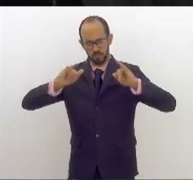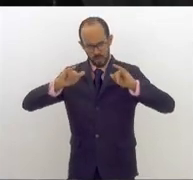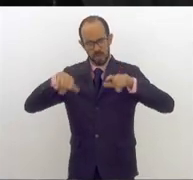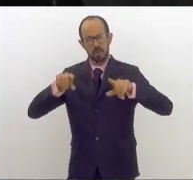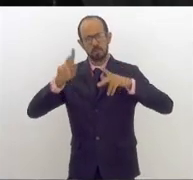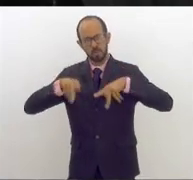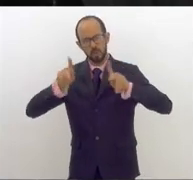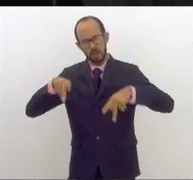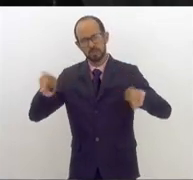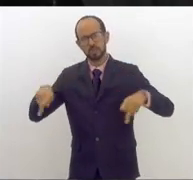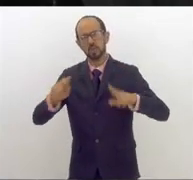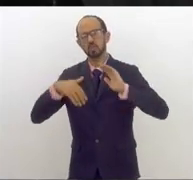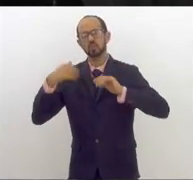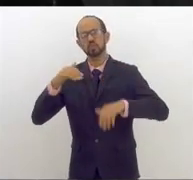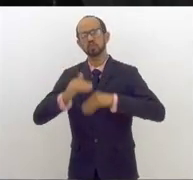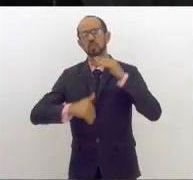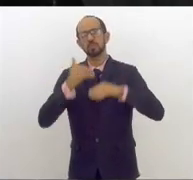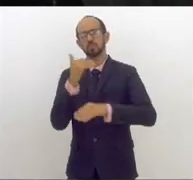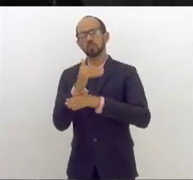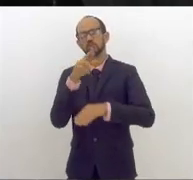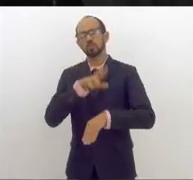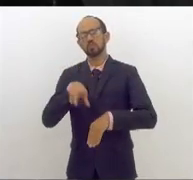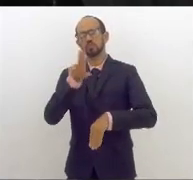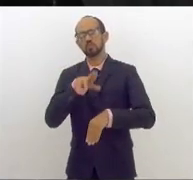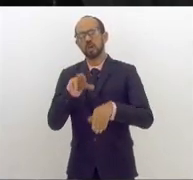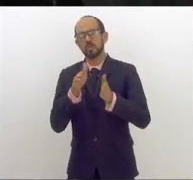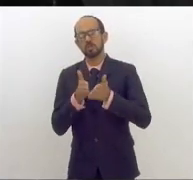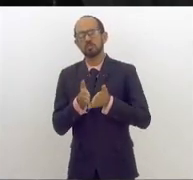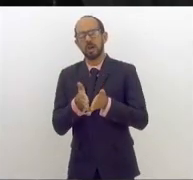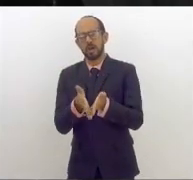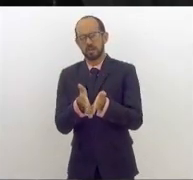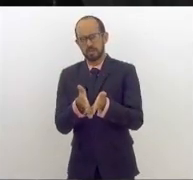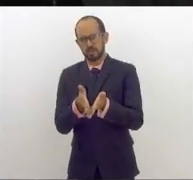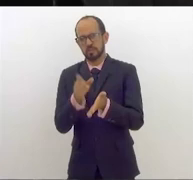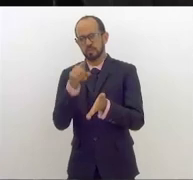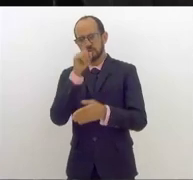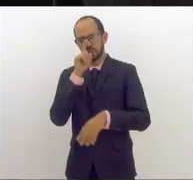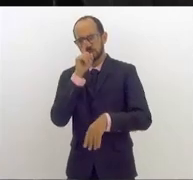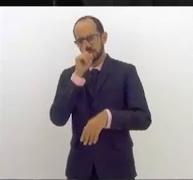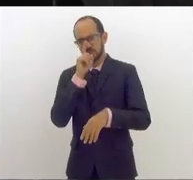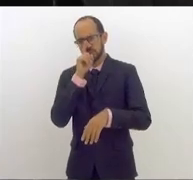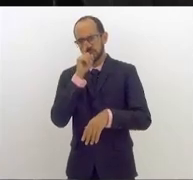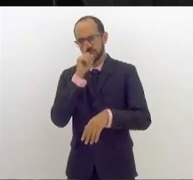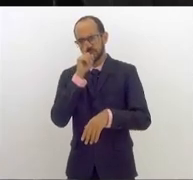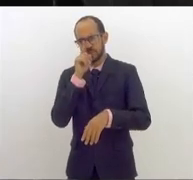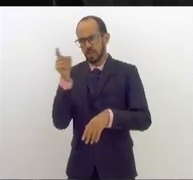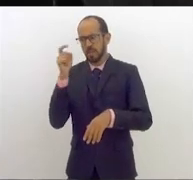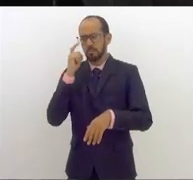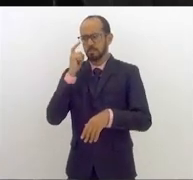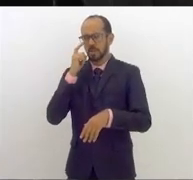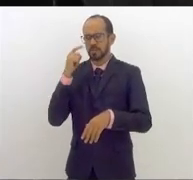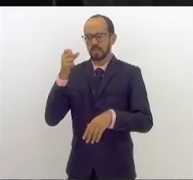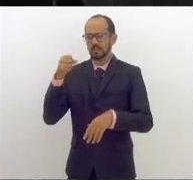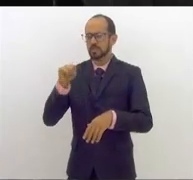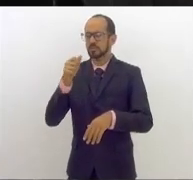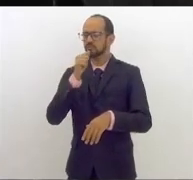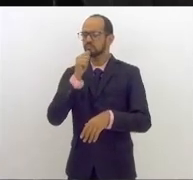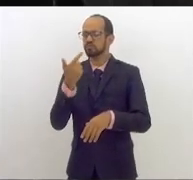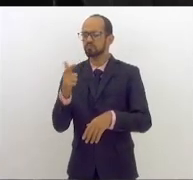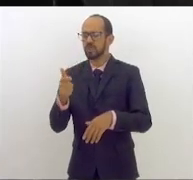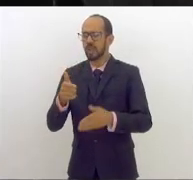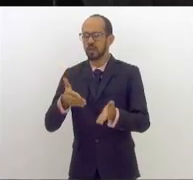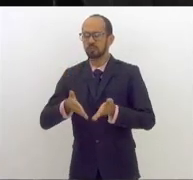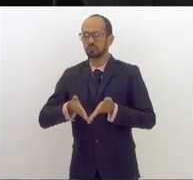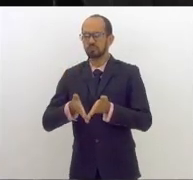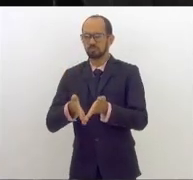e sobre todos os usuários de barcas o risco que corre vossa excelência pode imaginar o significado de Não termos um transporte aquaviário a partir de